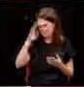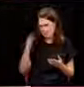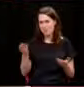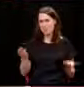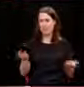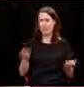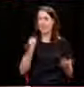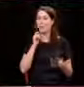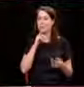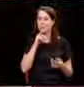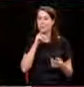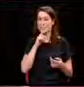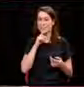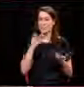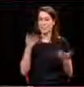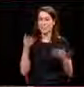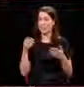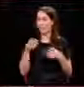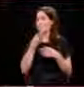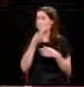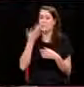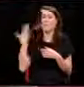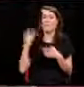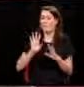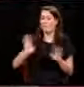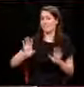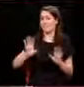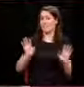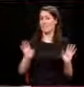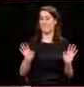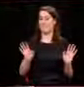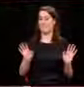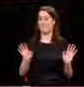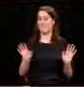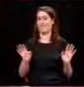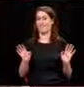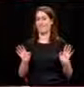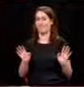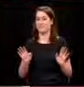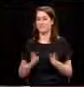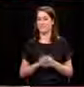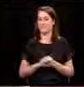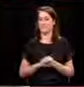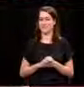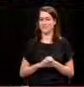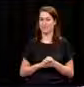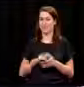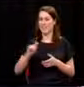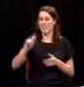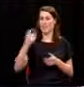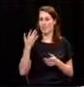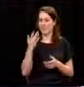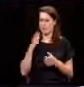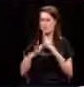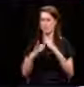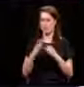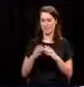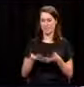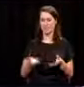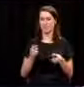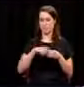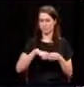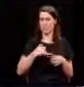aqui estamos. Não tivemos a falar muito nem muito tempo. Não, foi uma coisa realmente rápida. Aí fica também então a certeza de que este